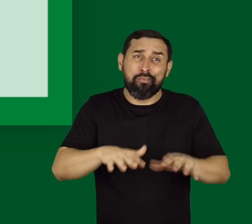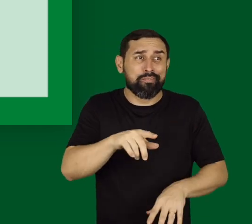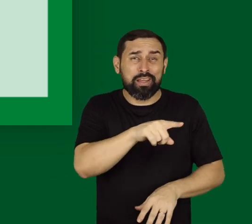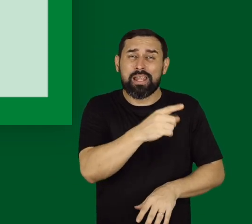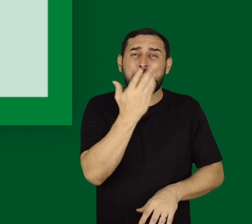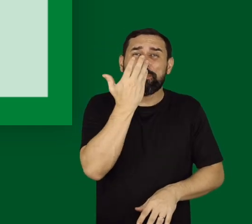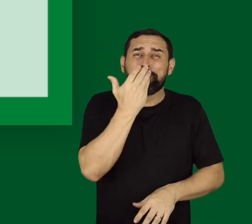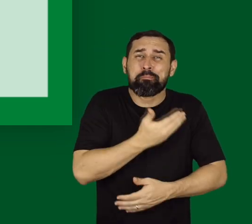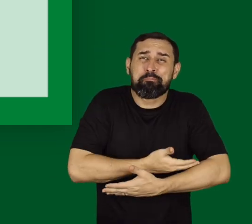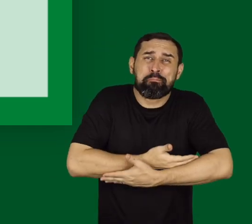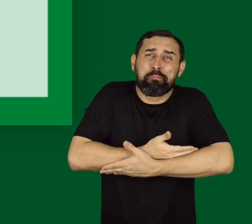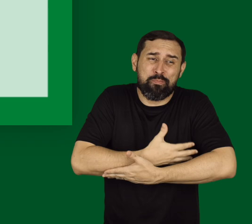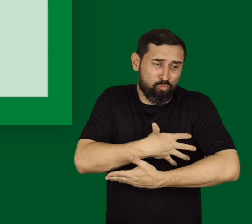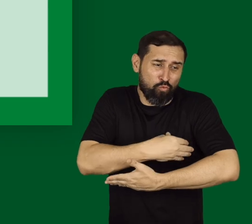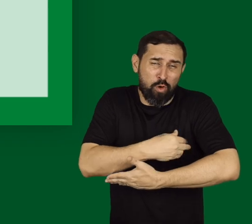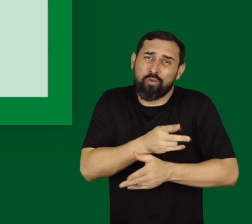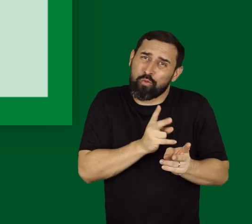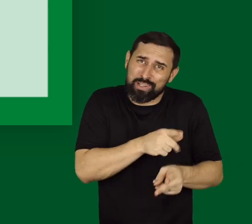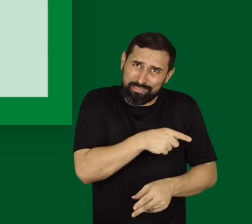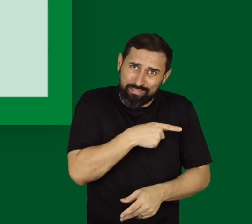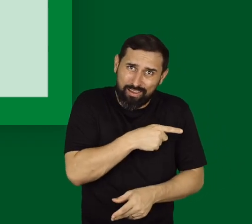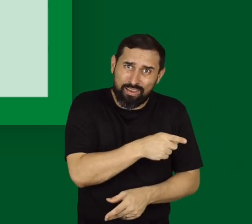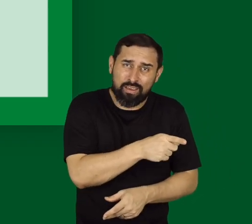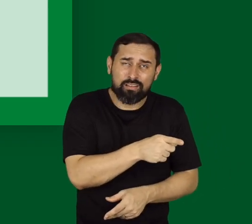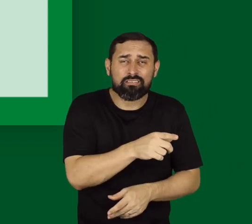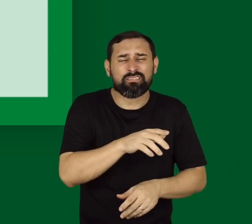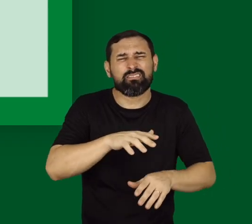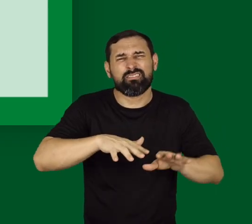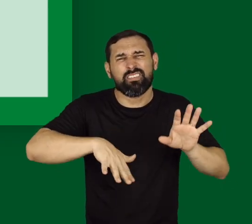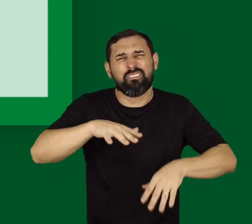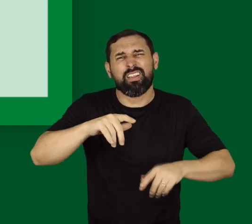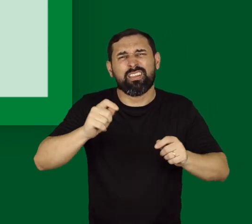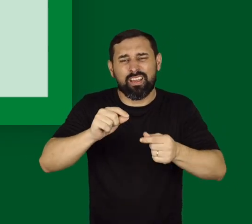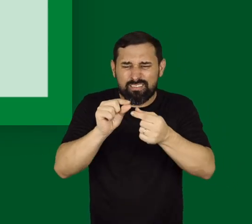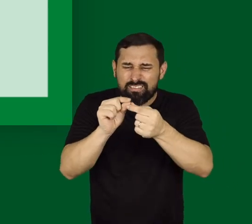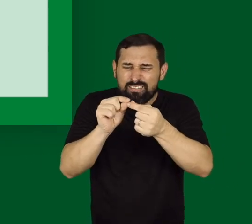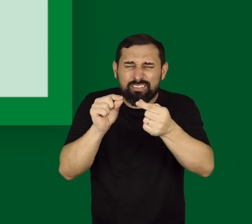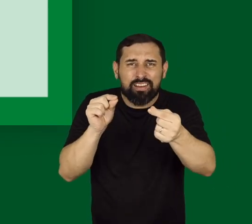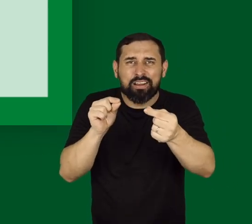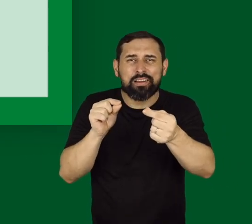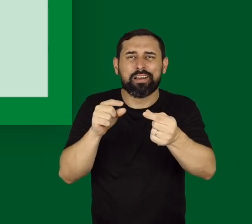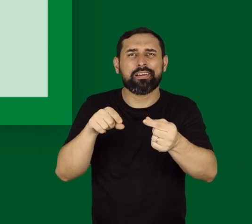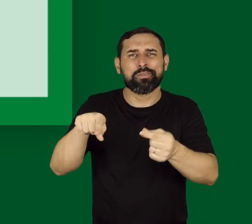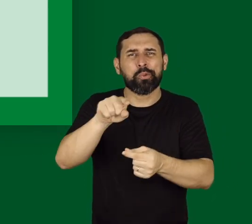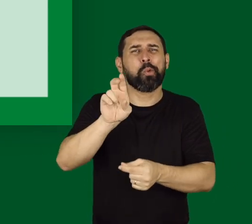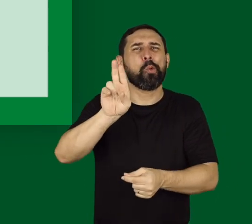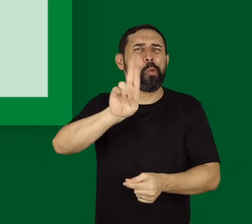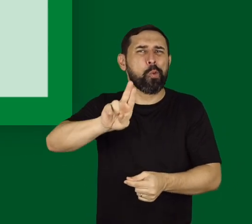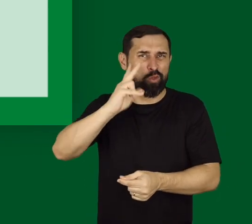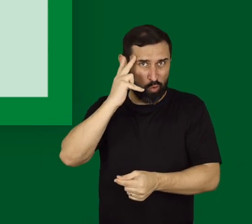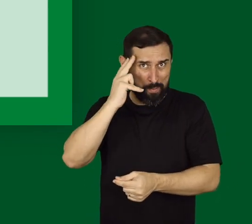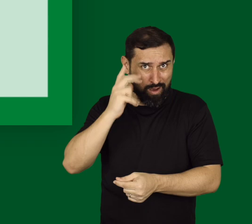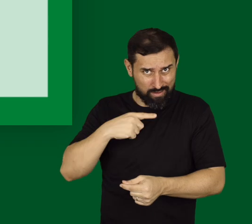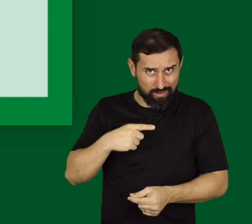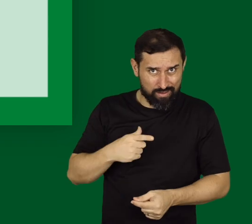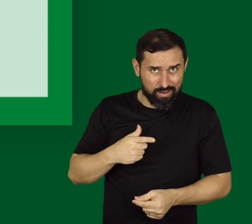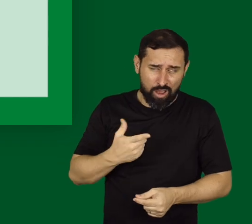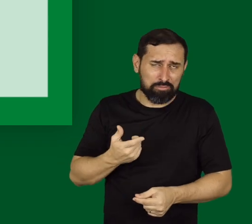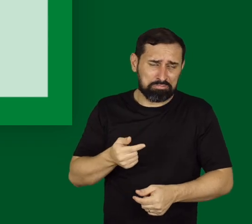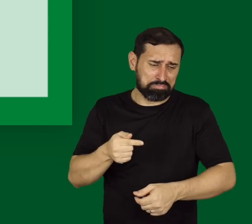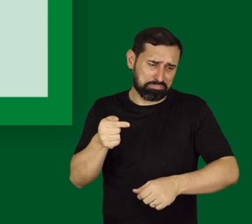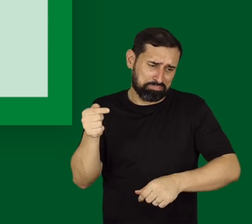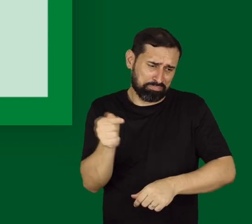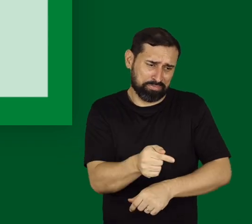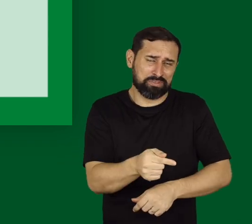em bebezinho, lactente, recém-nascido, às vezes você consegue com essas agulhas que a gente usa no dia a dia,